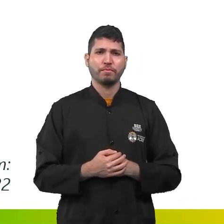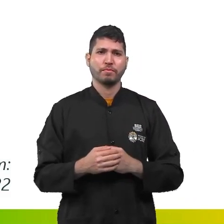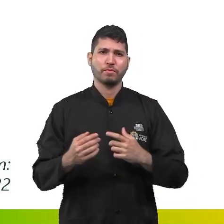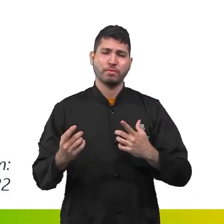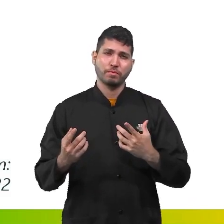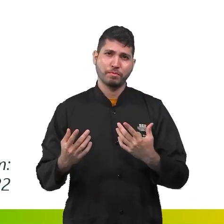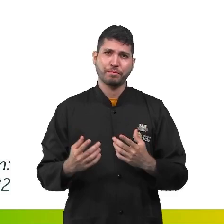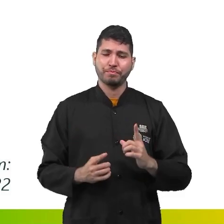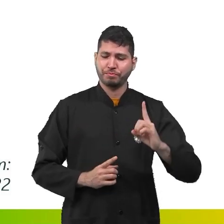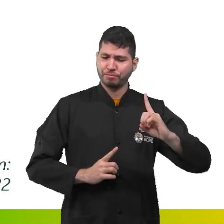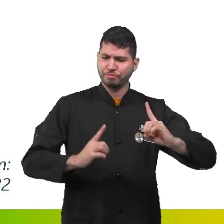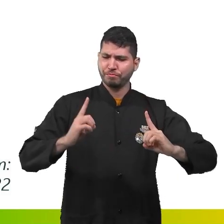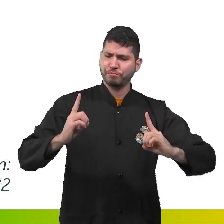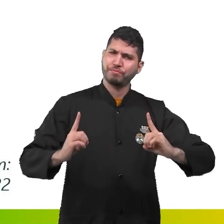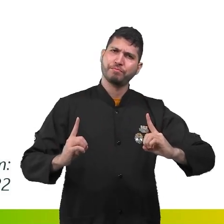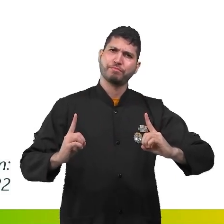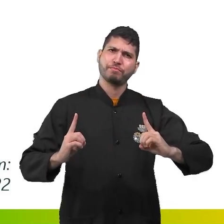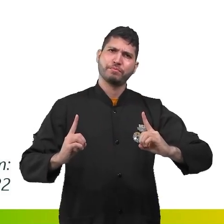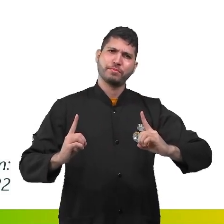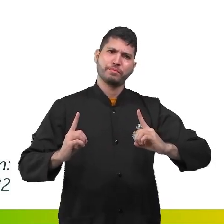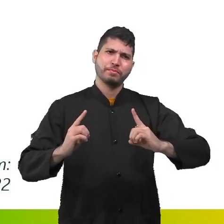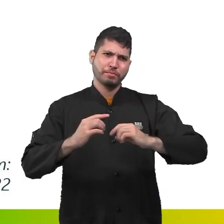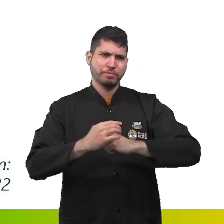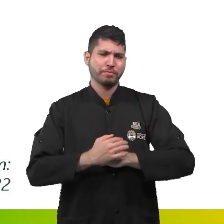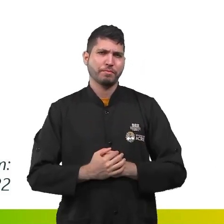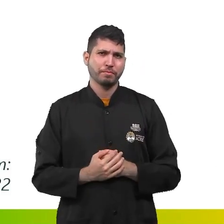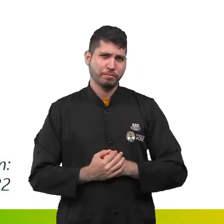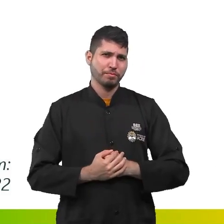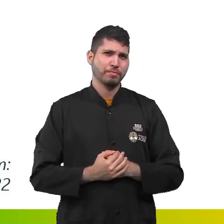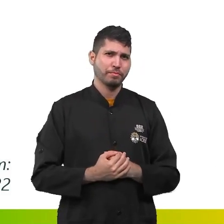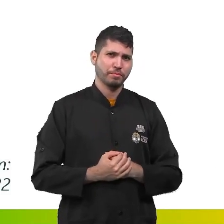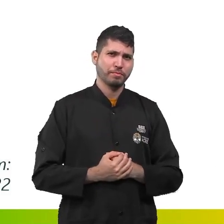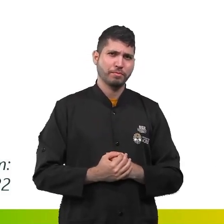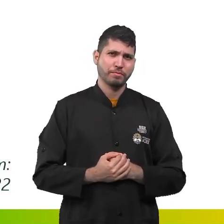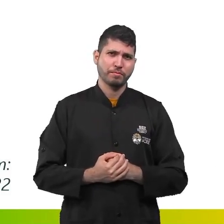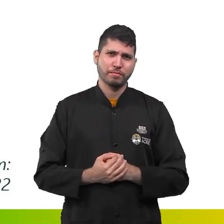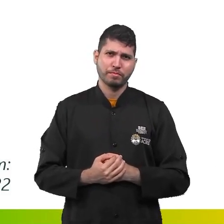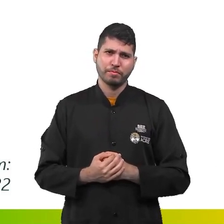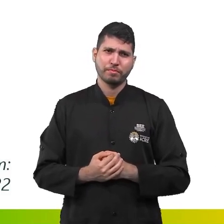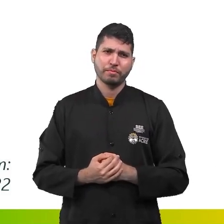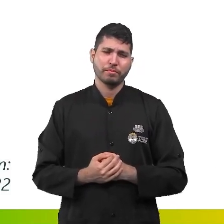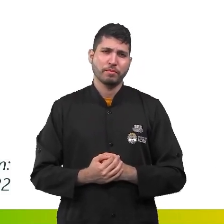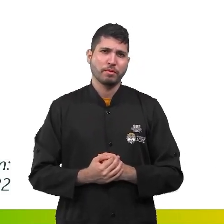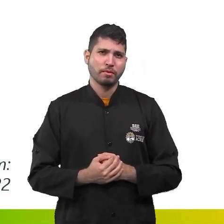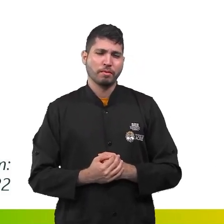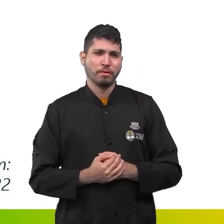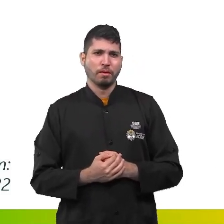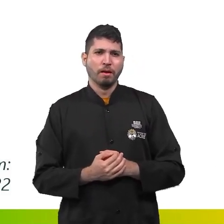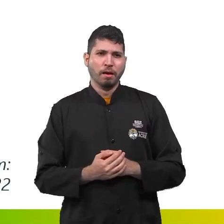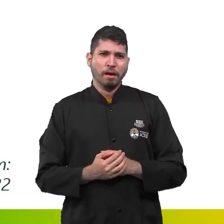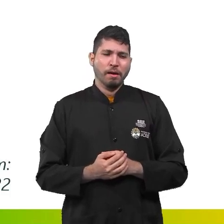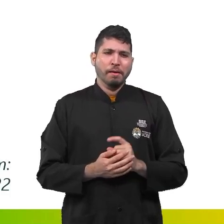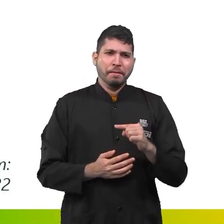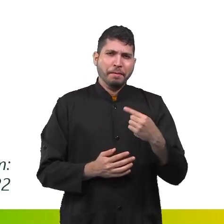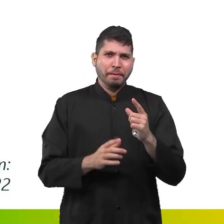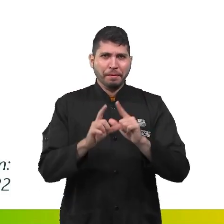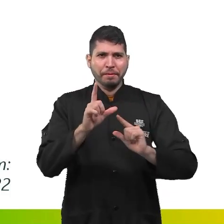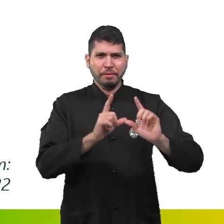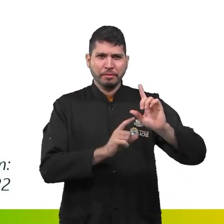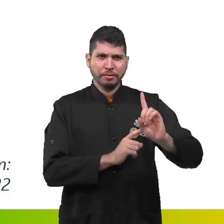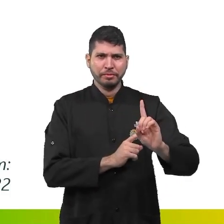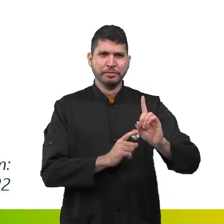teclas são armas não convencionais. Vamos analisar as outras, tá bom? Letra D,